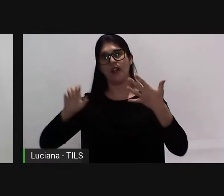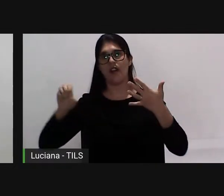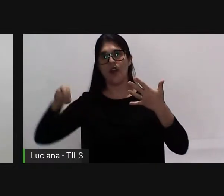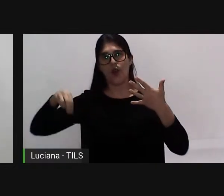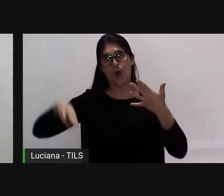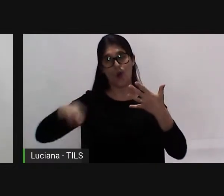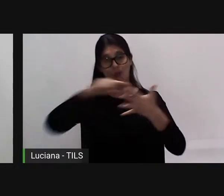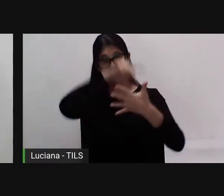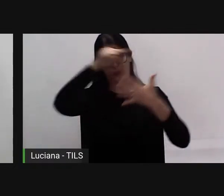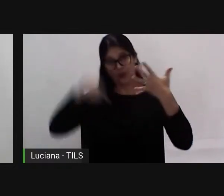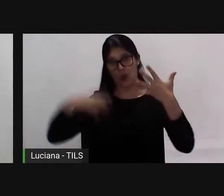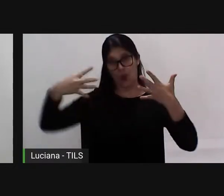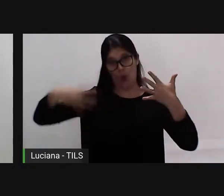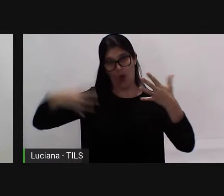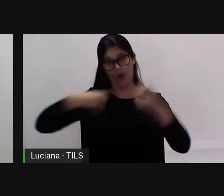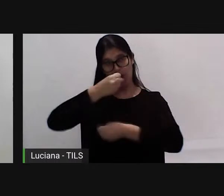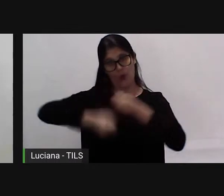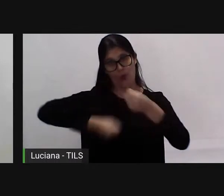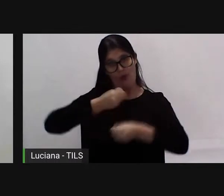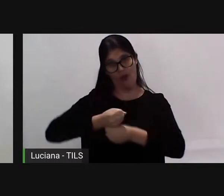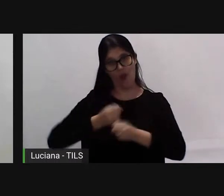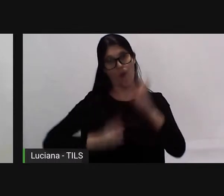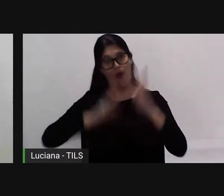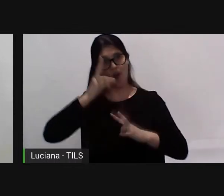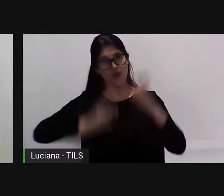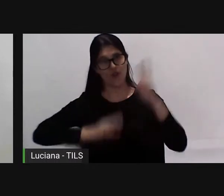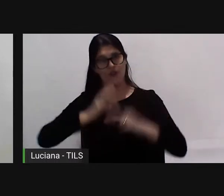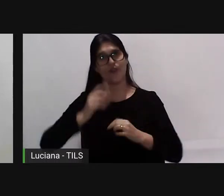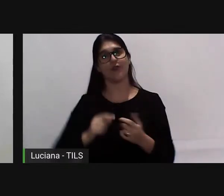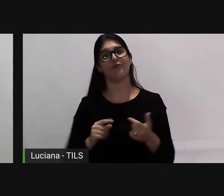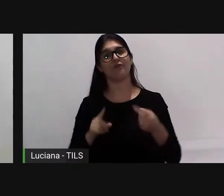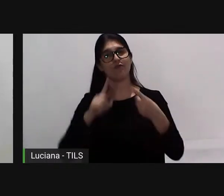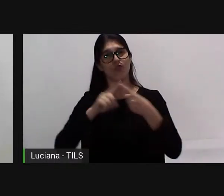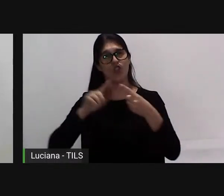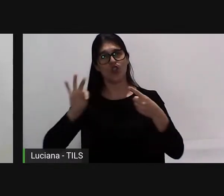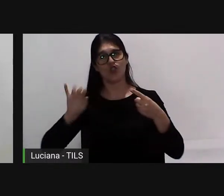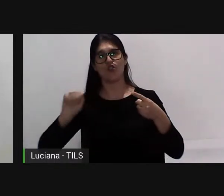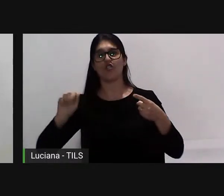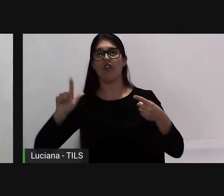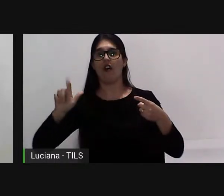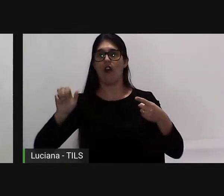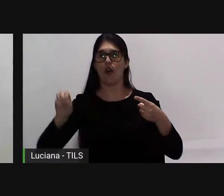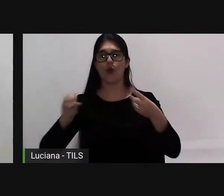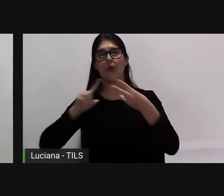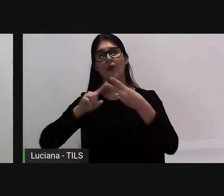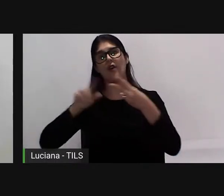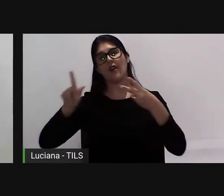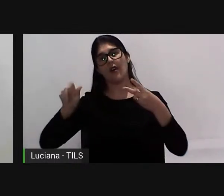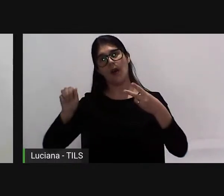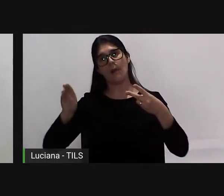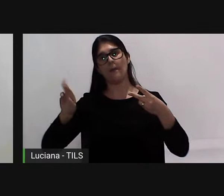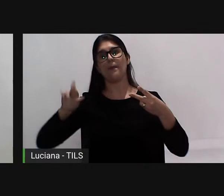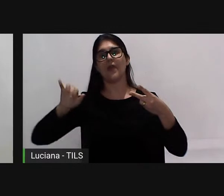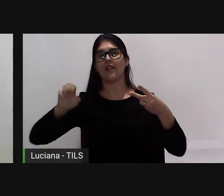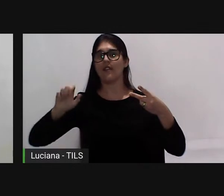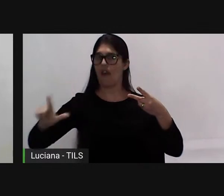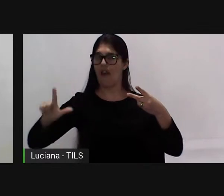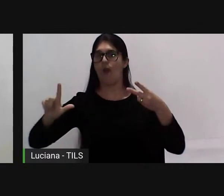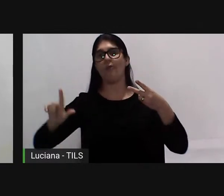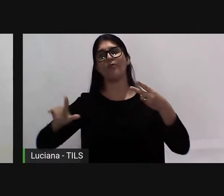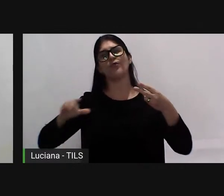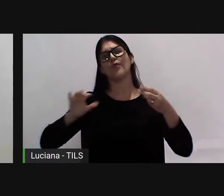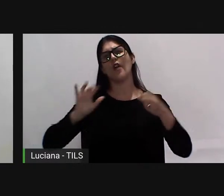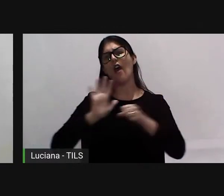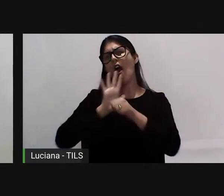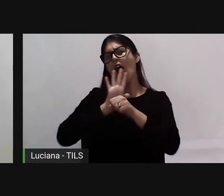audiovídeo, Thiago Fagundes e Gabriel Souza, do terceiro ano do audiovídeo, com contribuições do